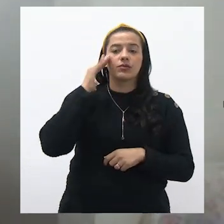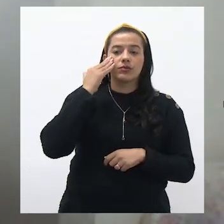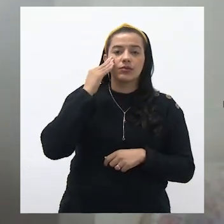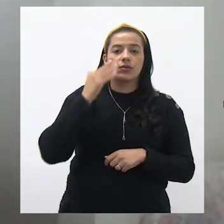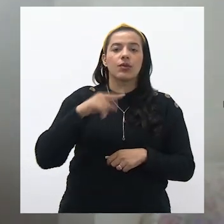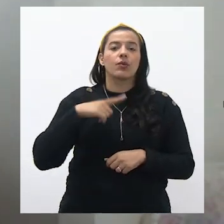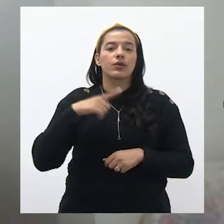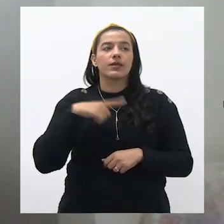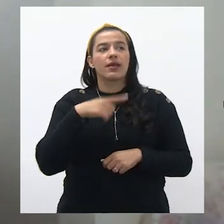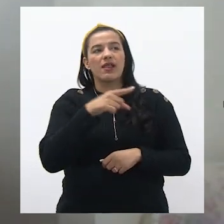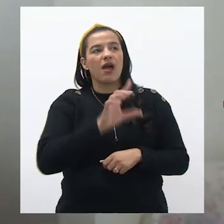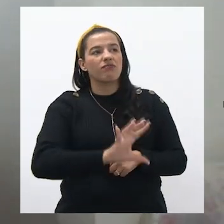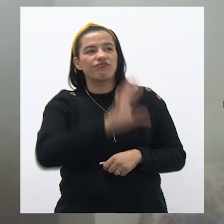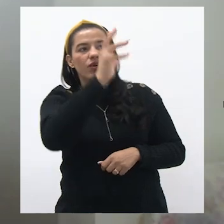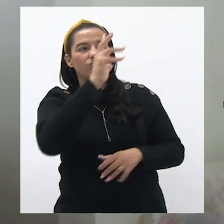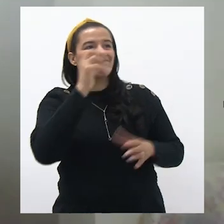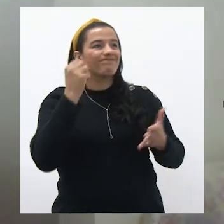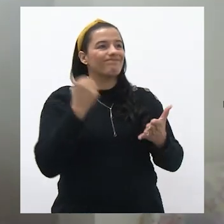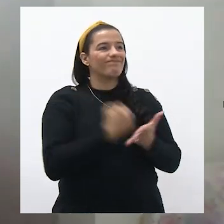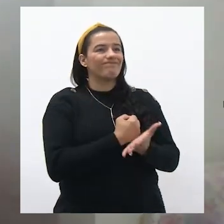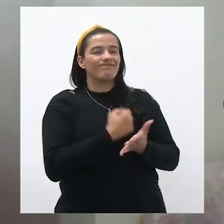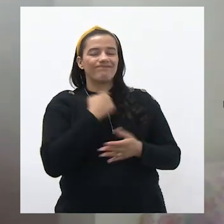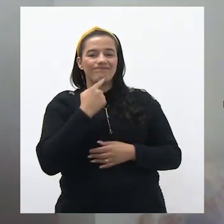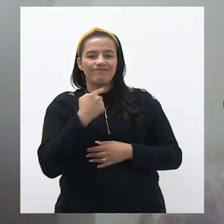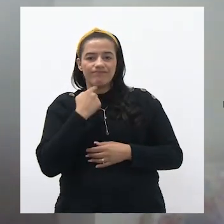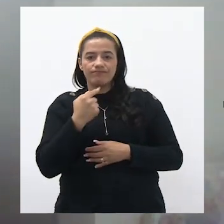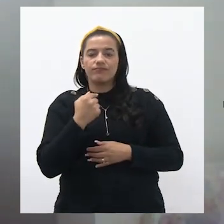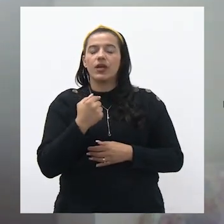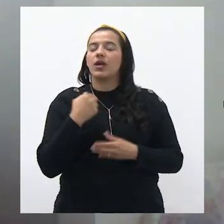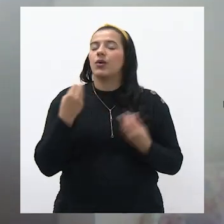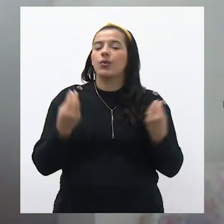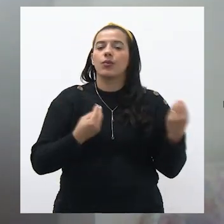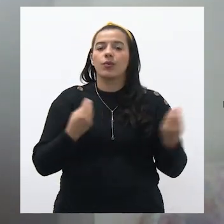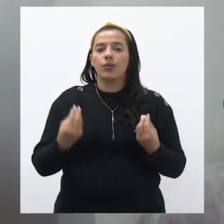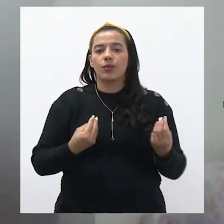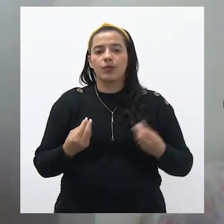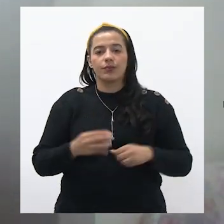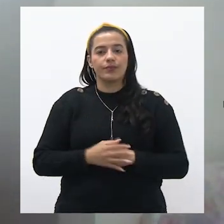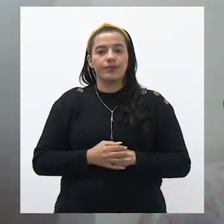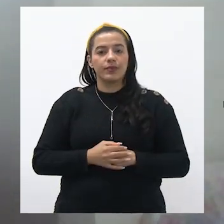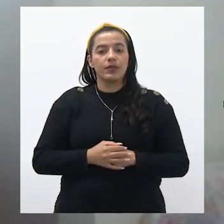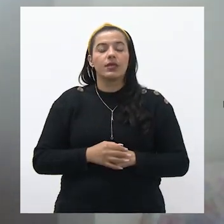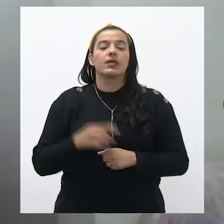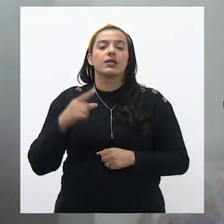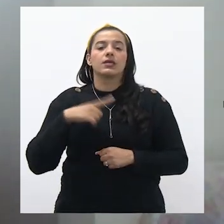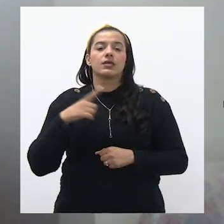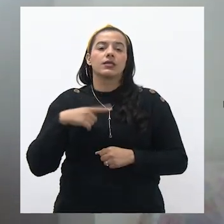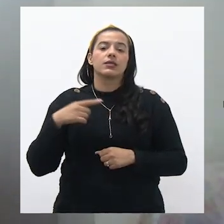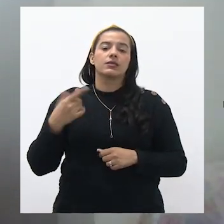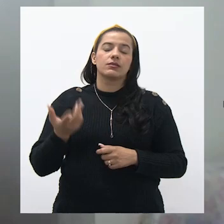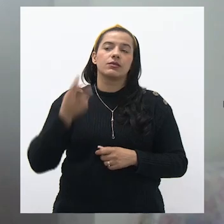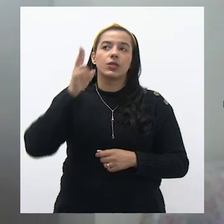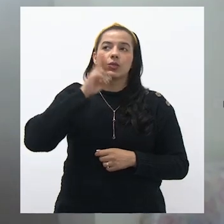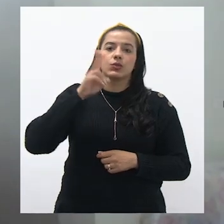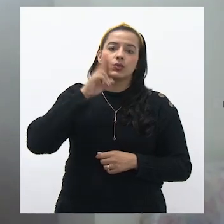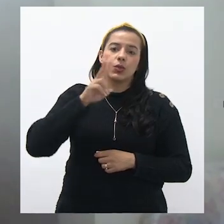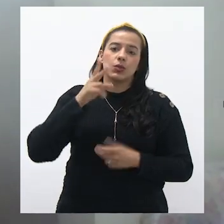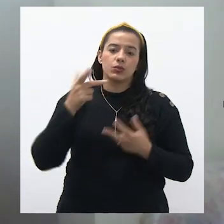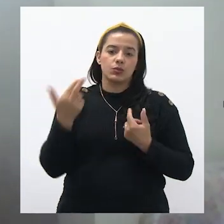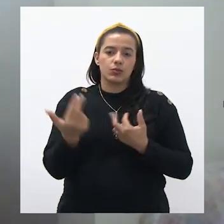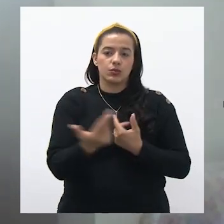tolerância à frustração, e aí a gente cria um repertório em comum. E esse repertório em comum, tanto entre